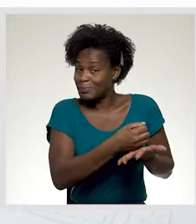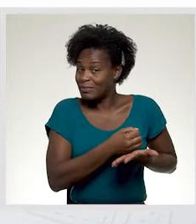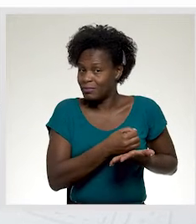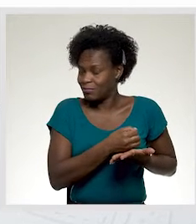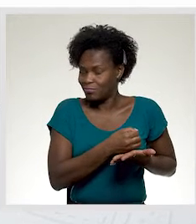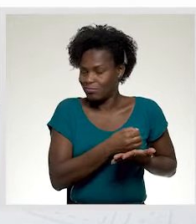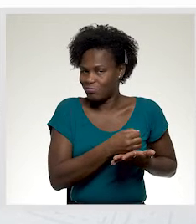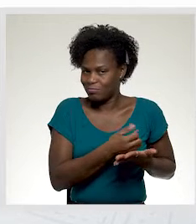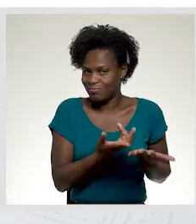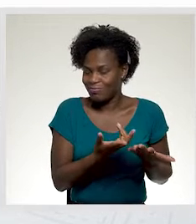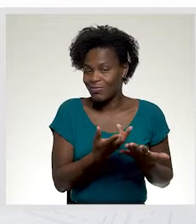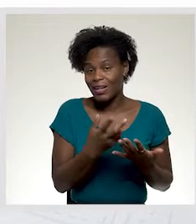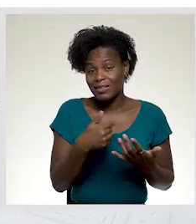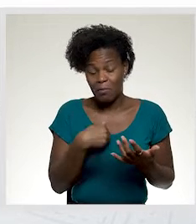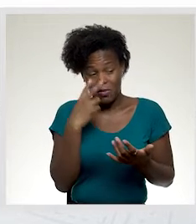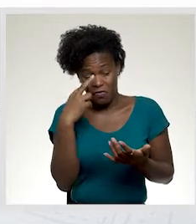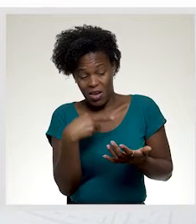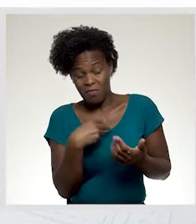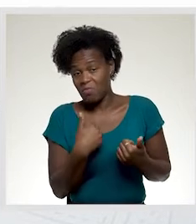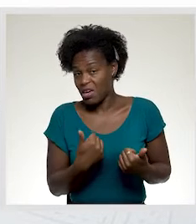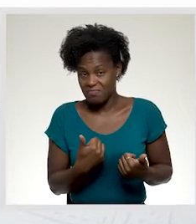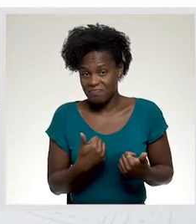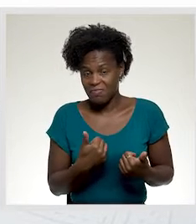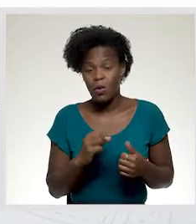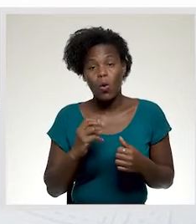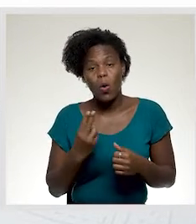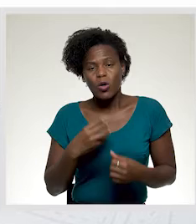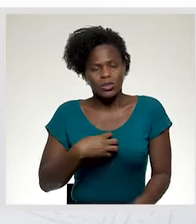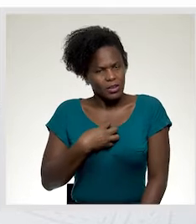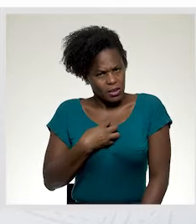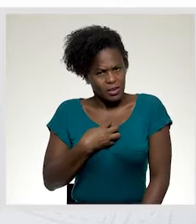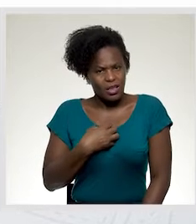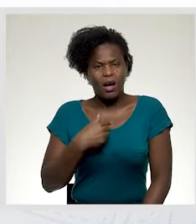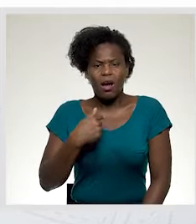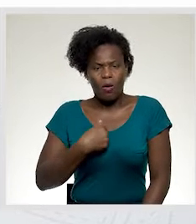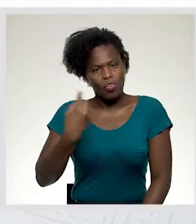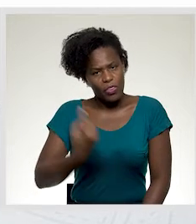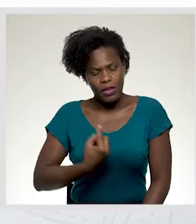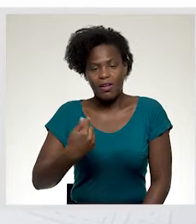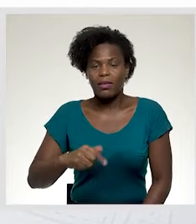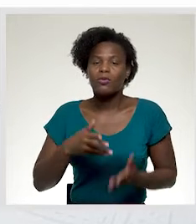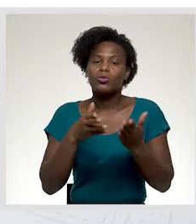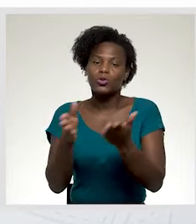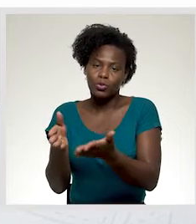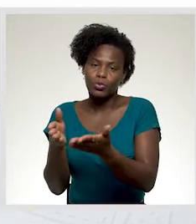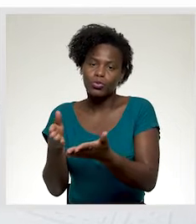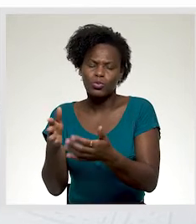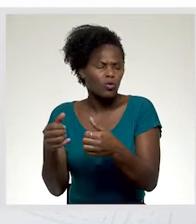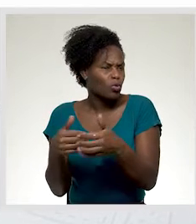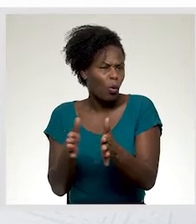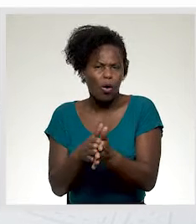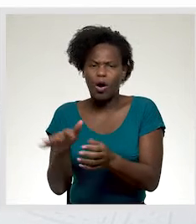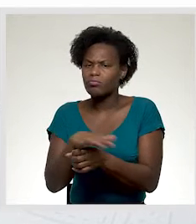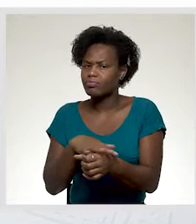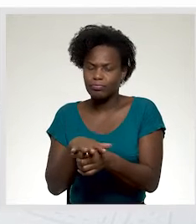por exemplo, ser bem visto, mas por sentir que tenho esse dever de ajudá-lo em